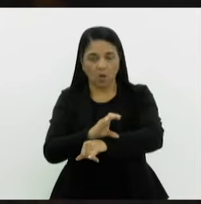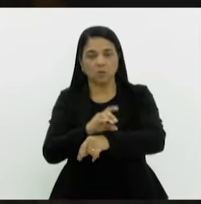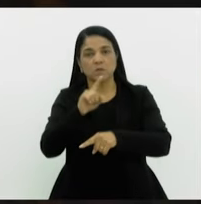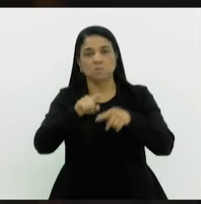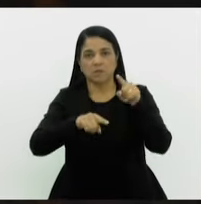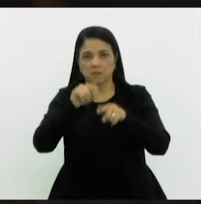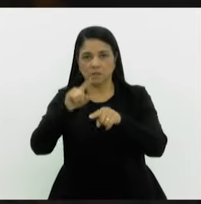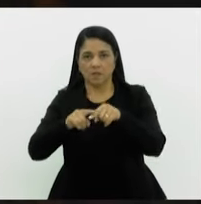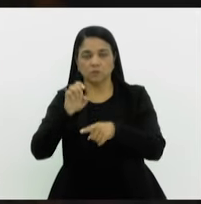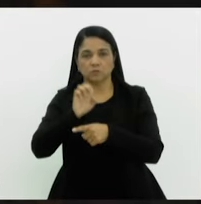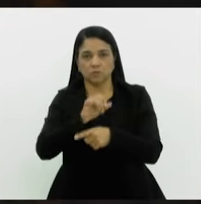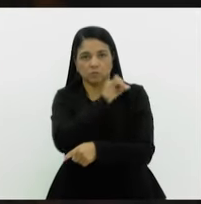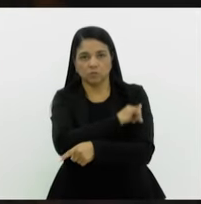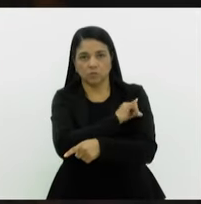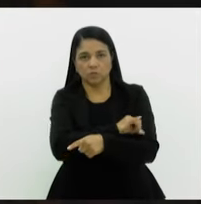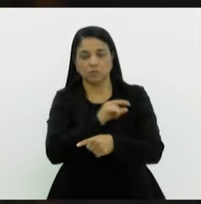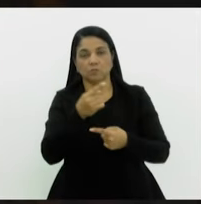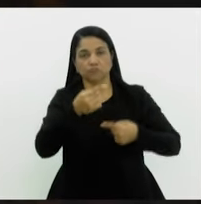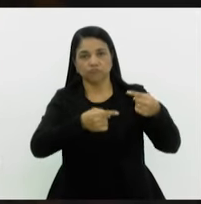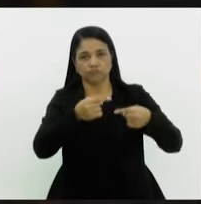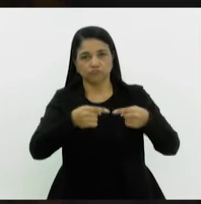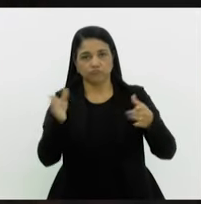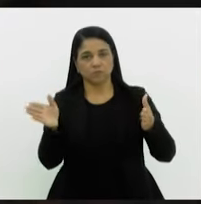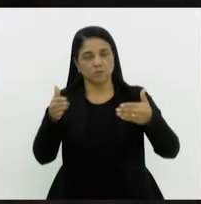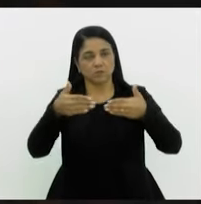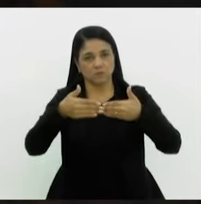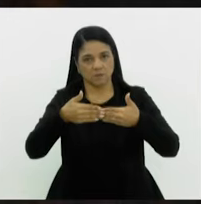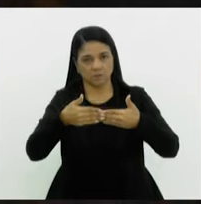Janeiro. Em discussão, não havendo quem queira